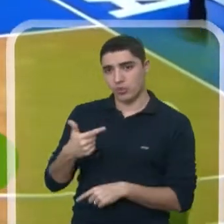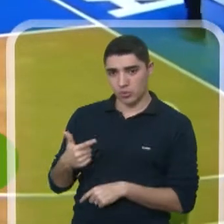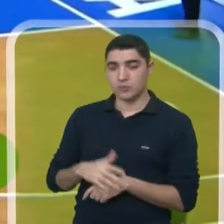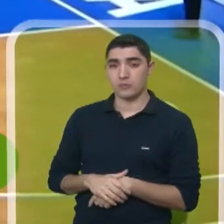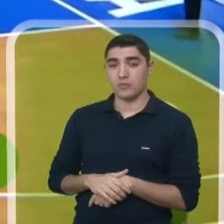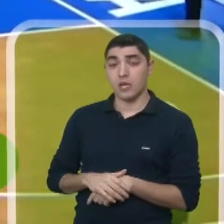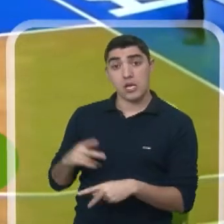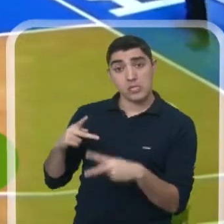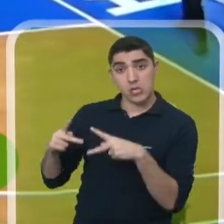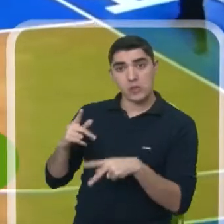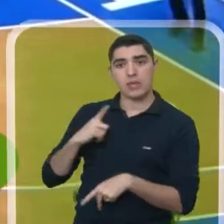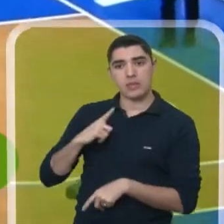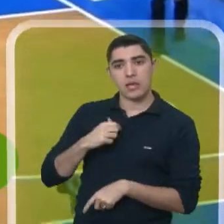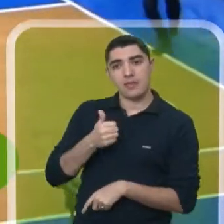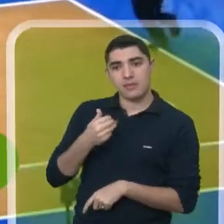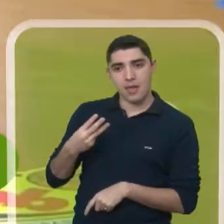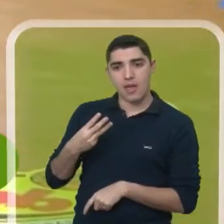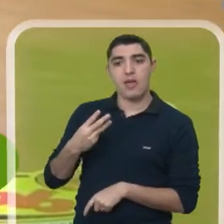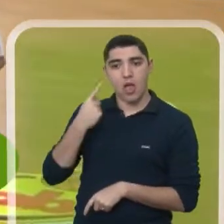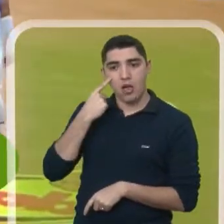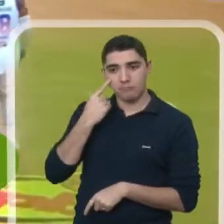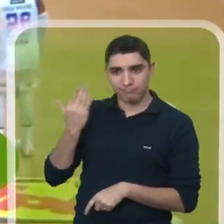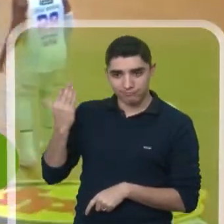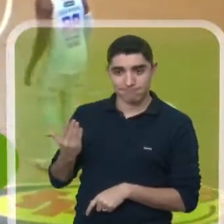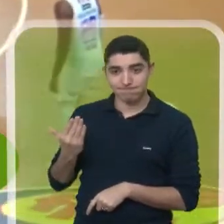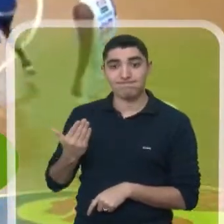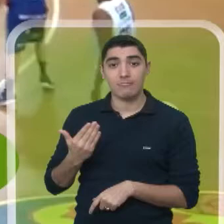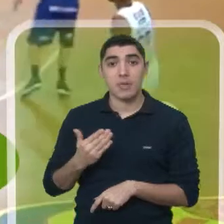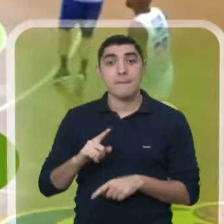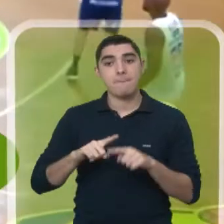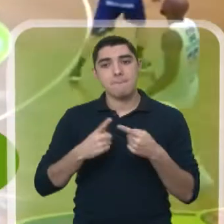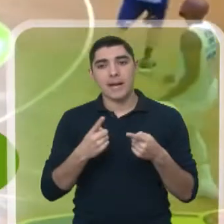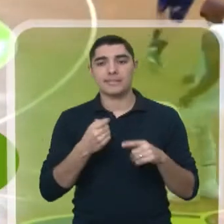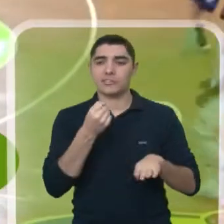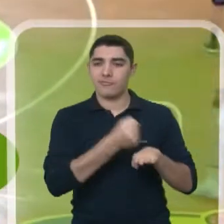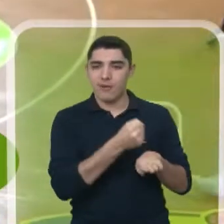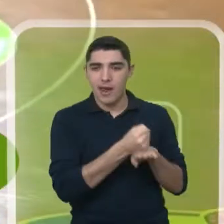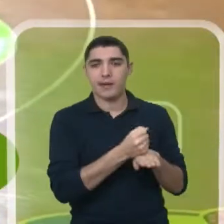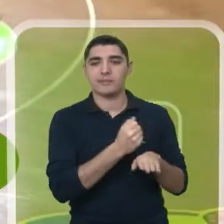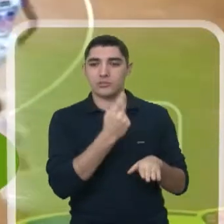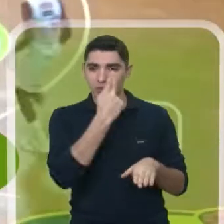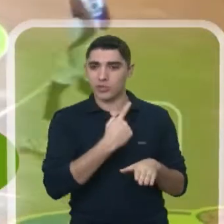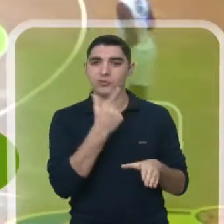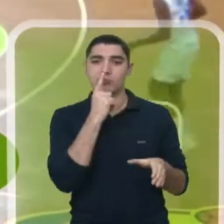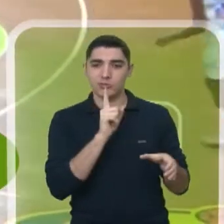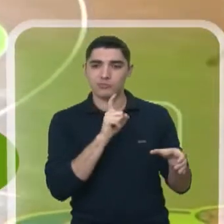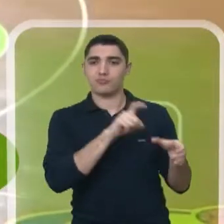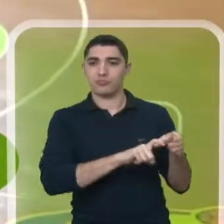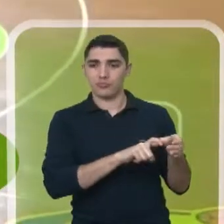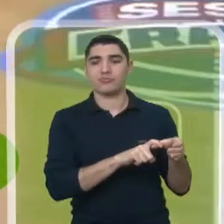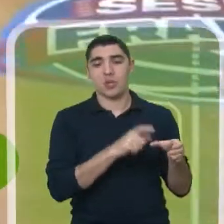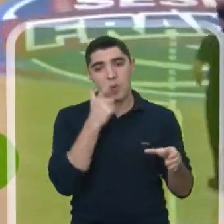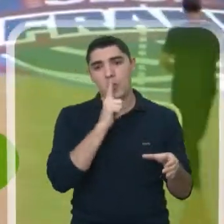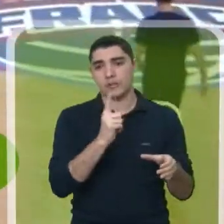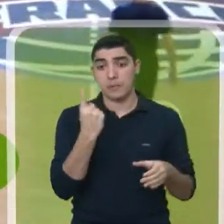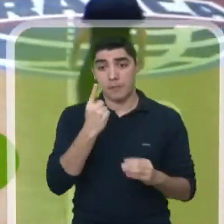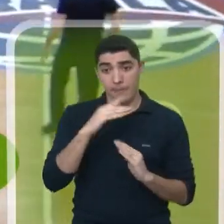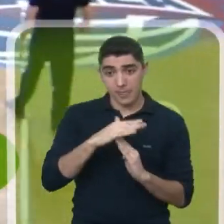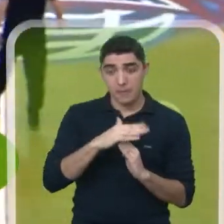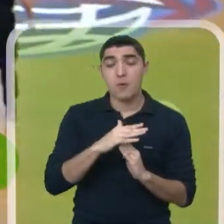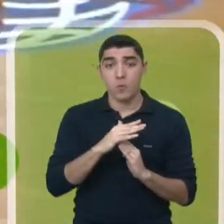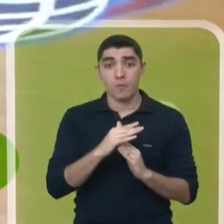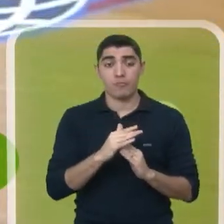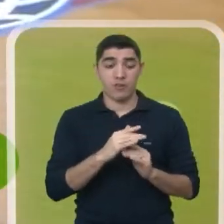guardou mais uma de 3 para o São José, mas Jorginho, em jogada individual, deu números finais para o primeiro quarto, que terminou